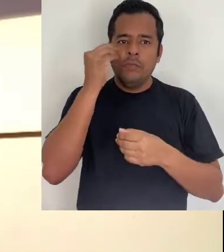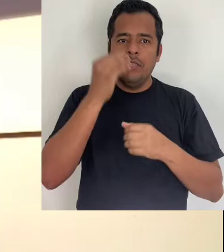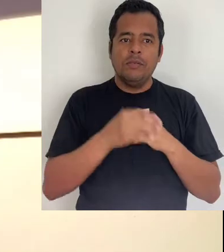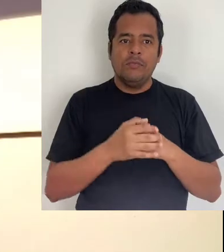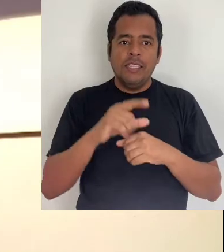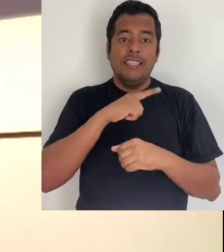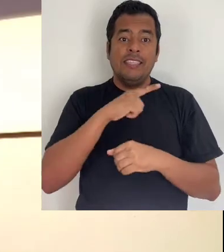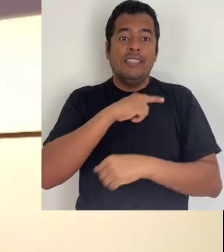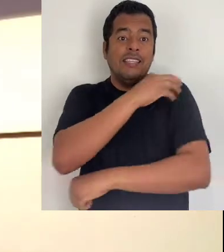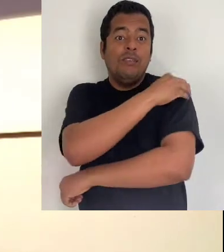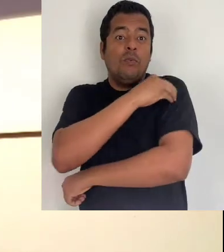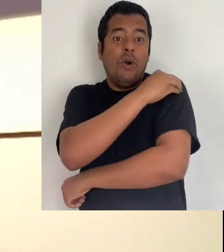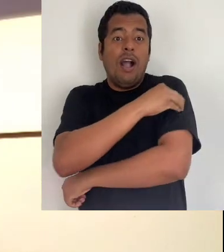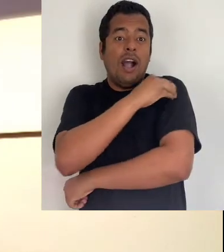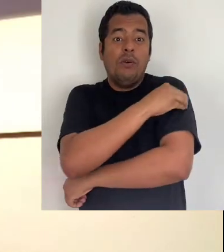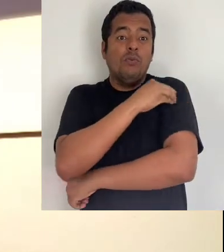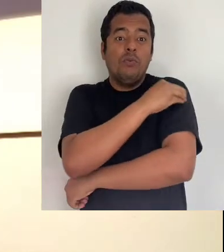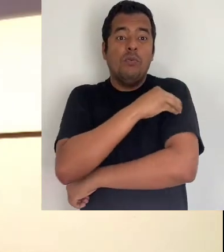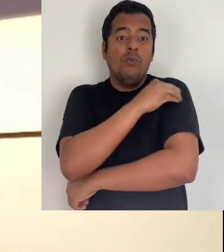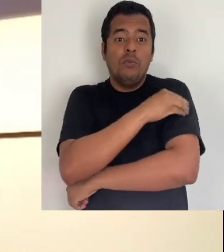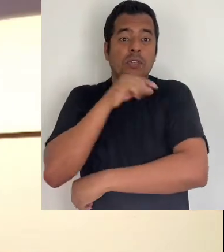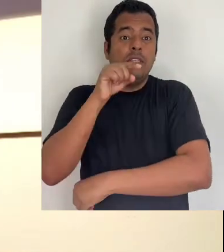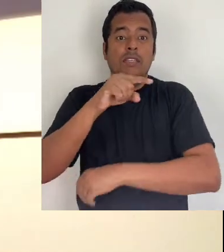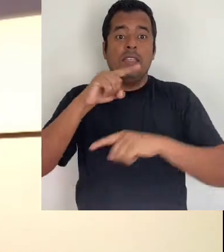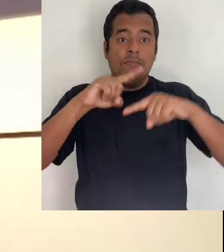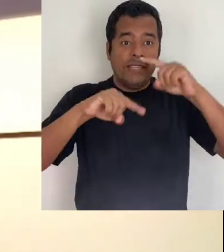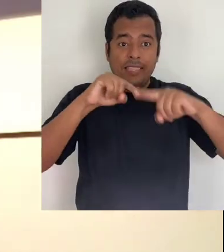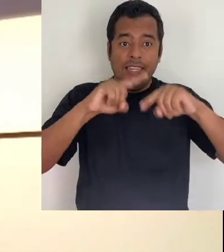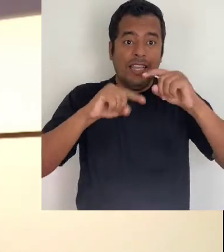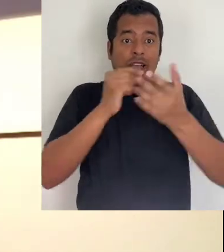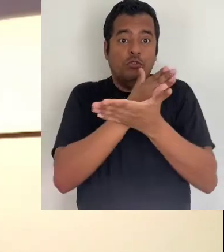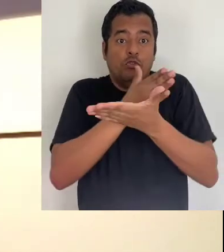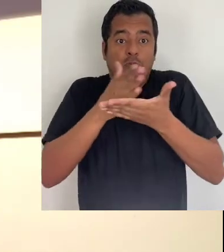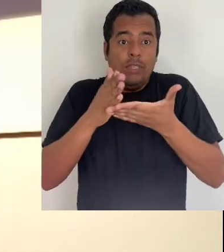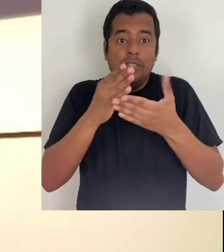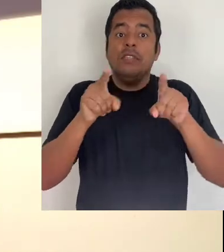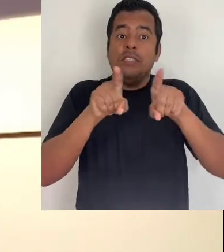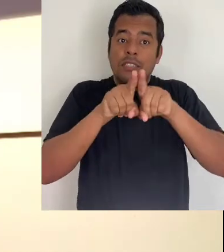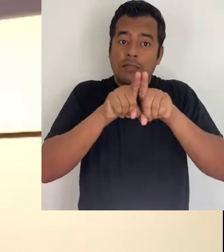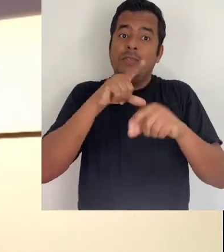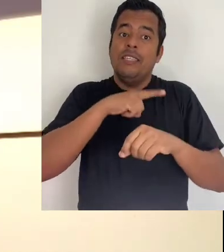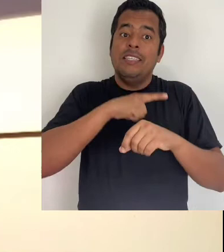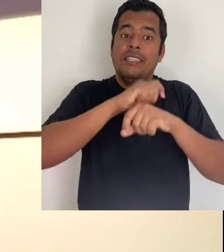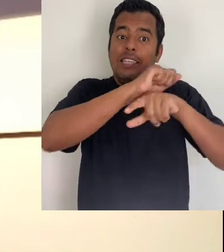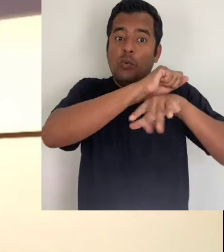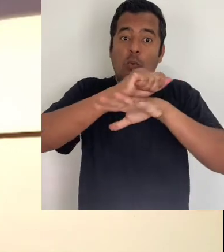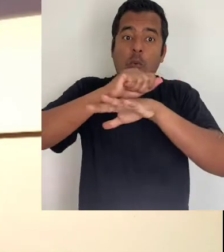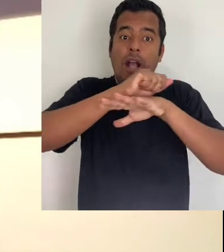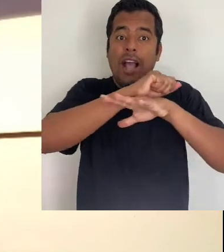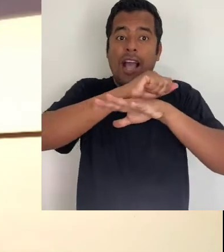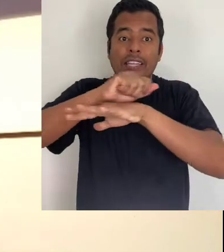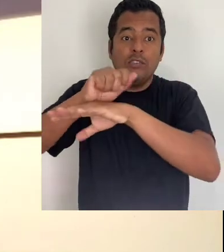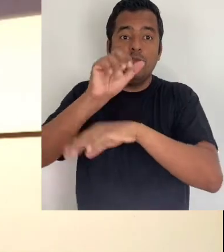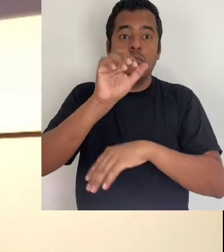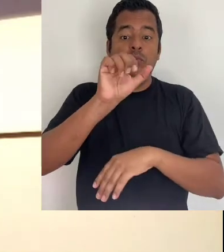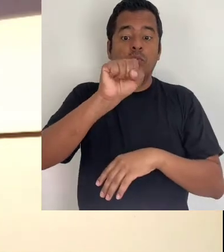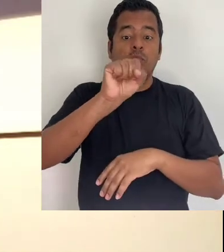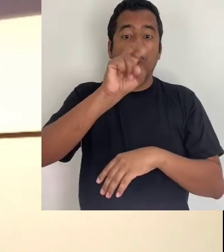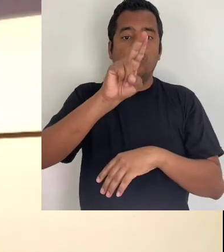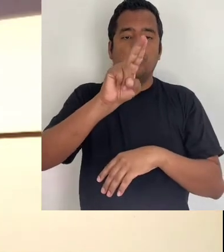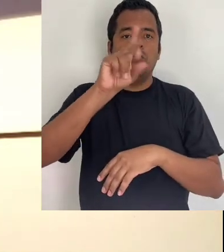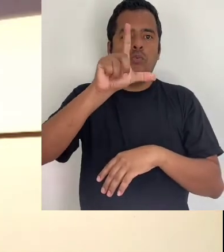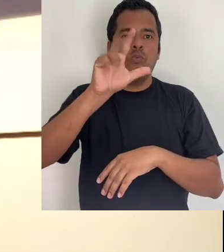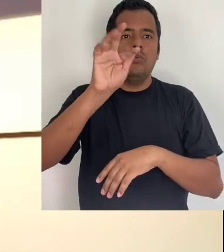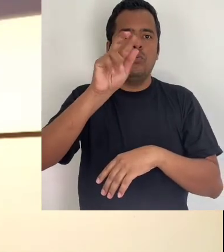começa o nosso experimento. Então, eu tenho aqui o álcool isobutílico, que vai ser o nosso álcool, material de partida, e nós temos o ácido